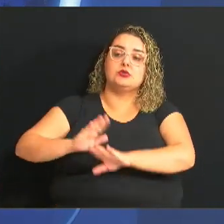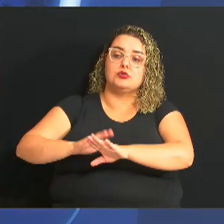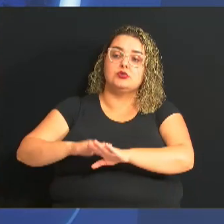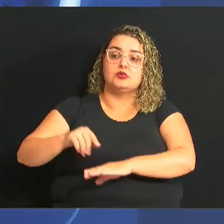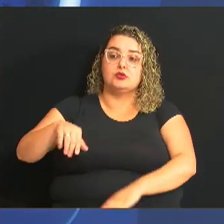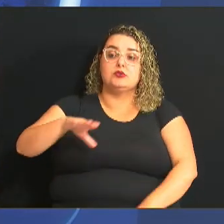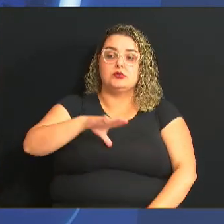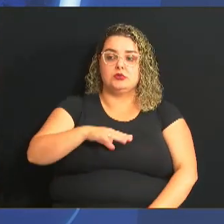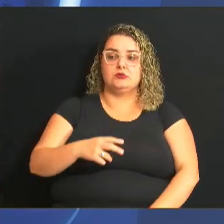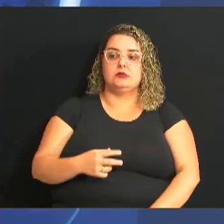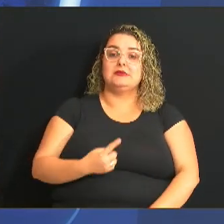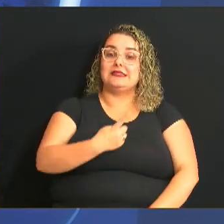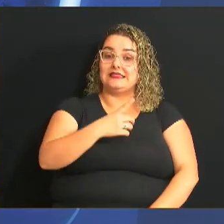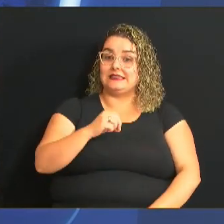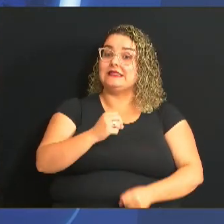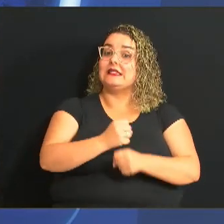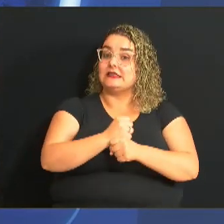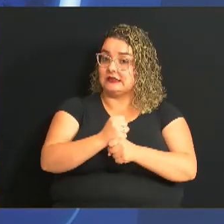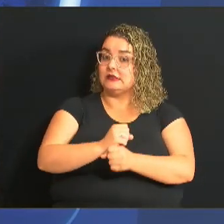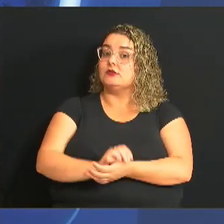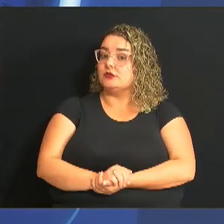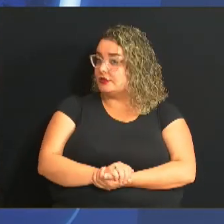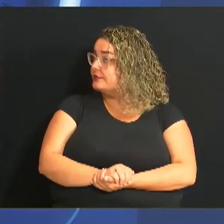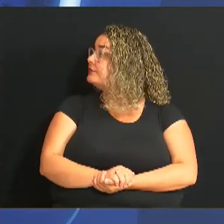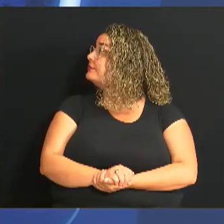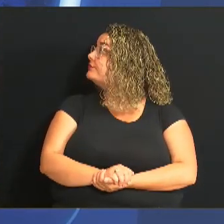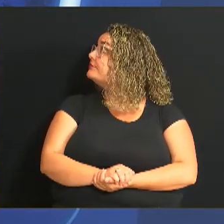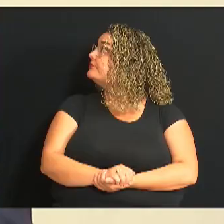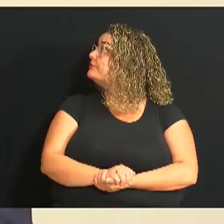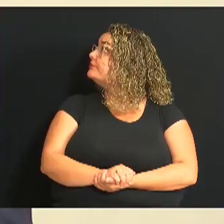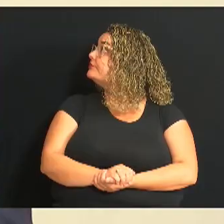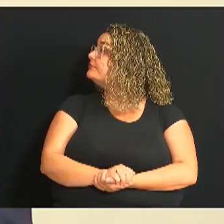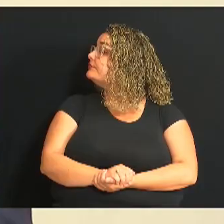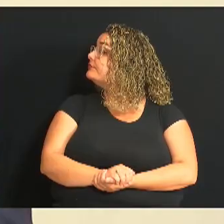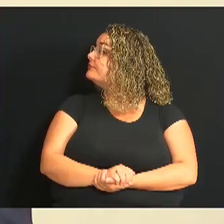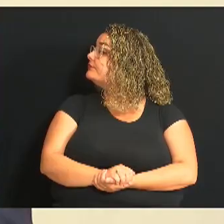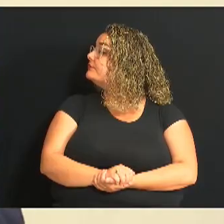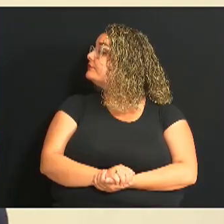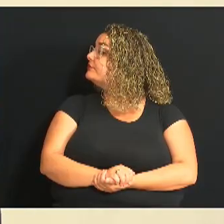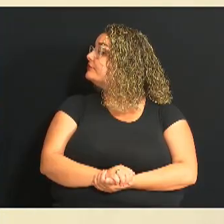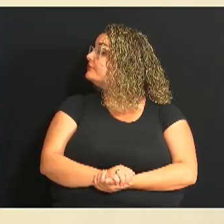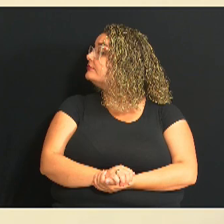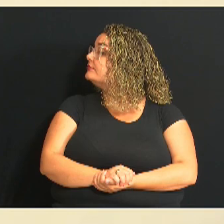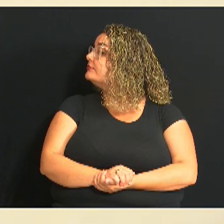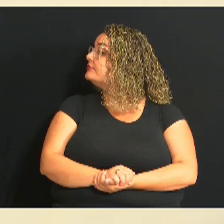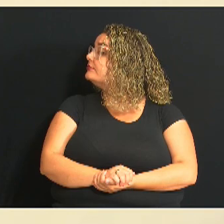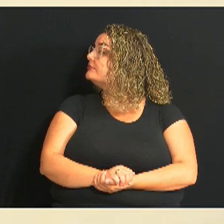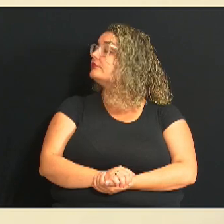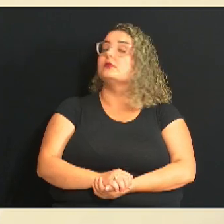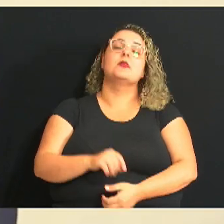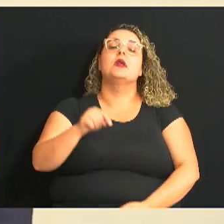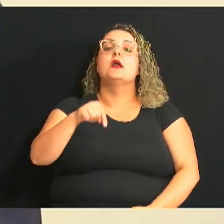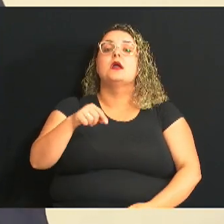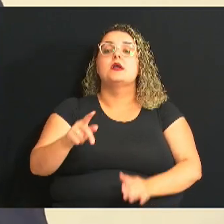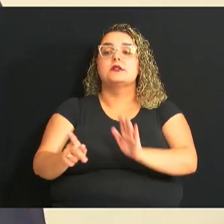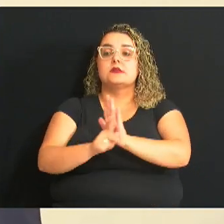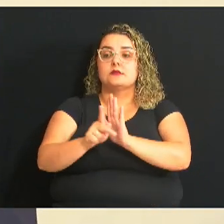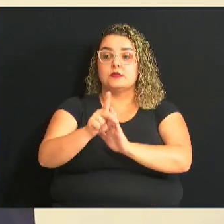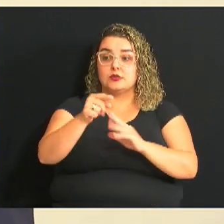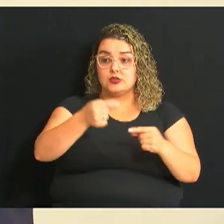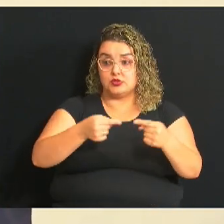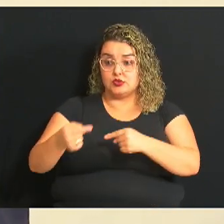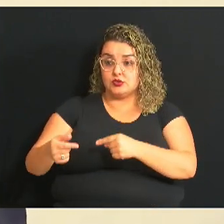período de 10 anos. Esse projeto que nós vamos discutir hoje, votar